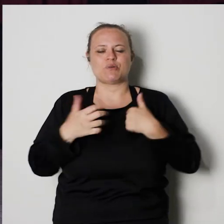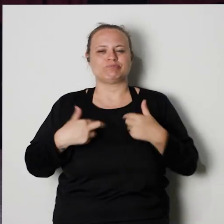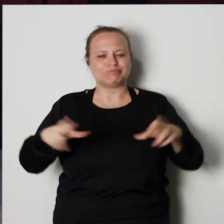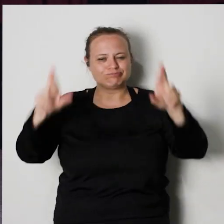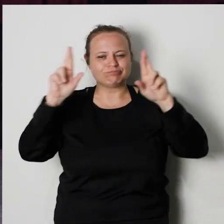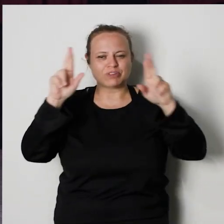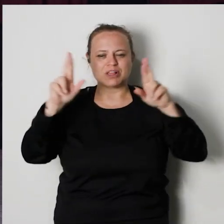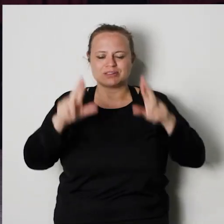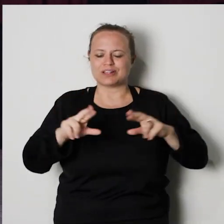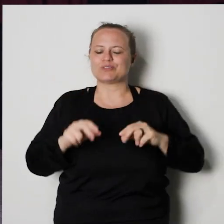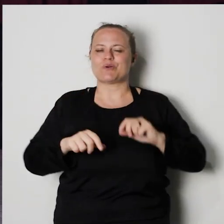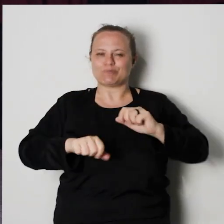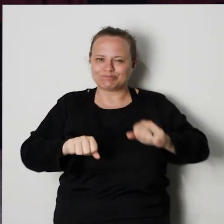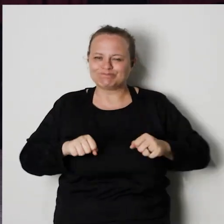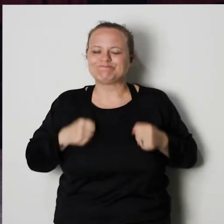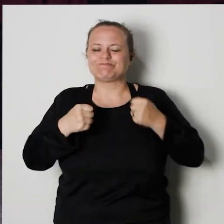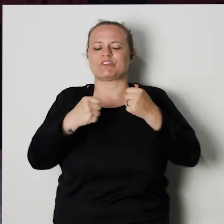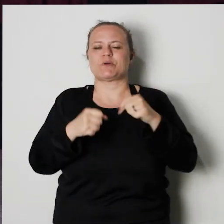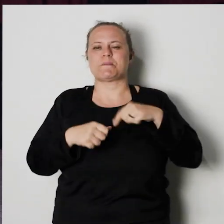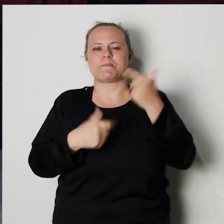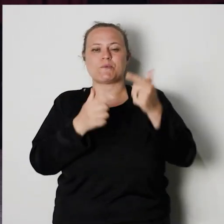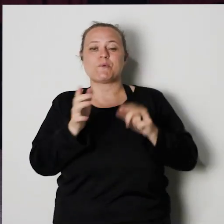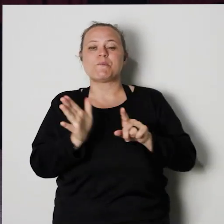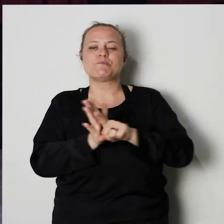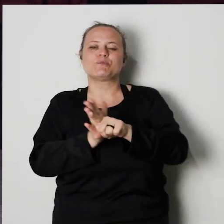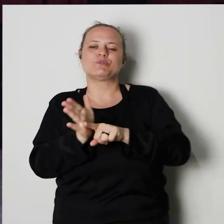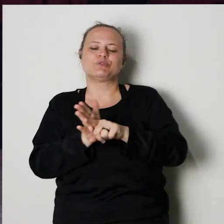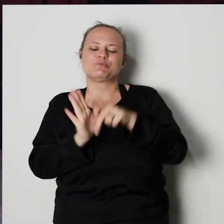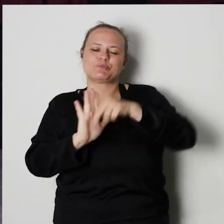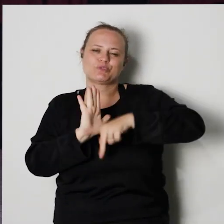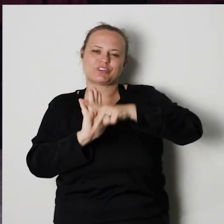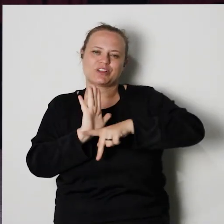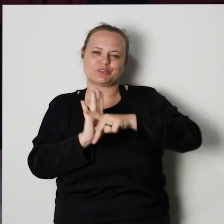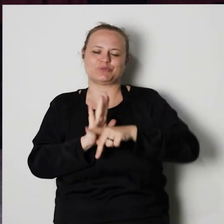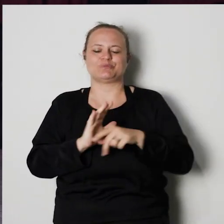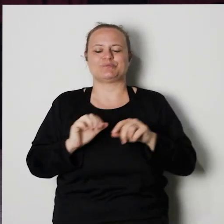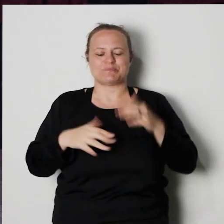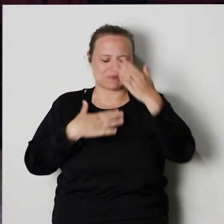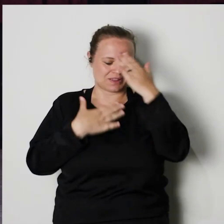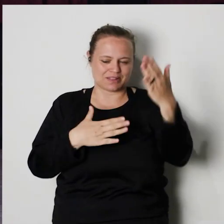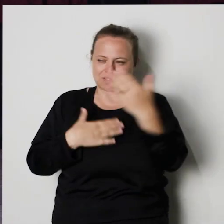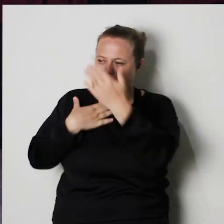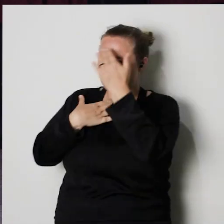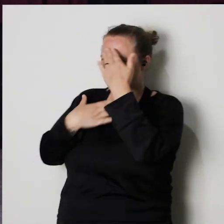também merecem muitas palmas aí pelo que estão fazendo e eu desejo sucesso aí nos